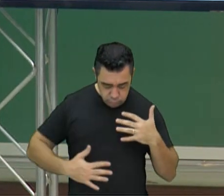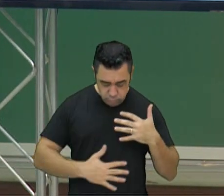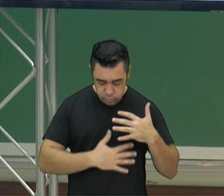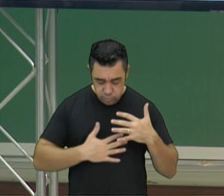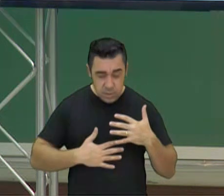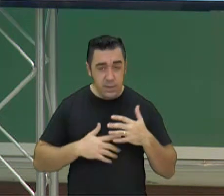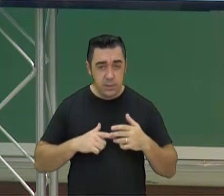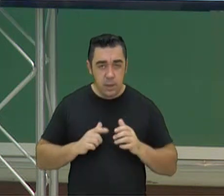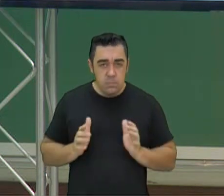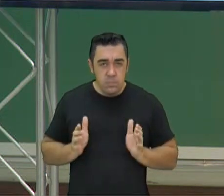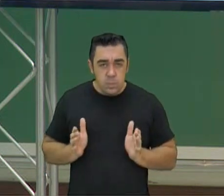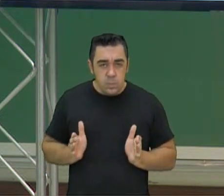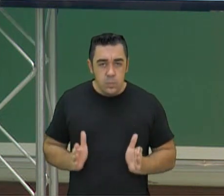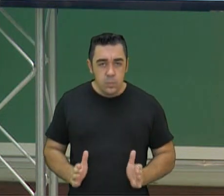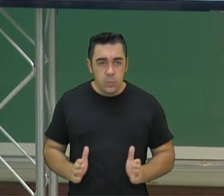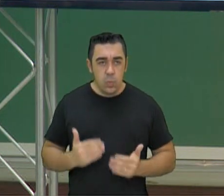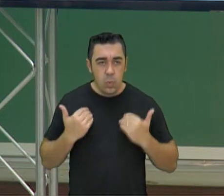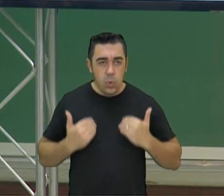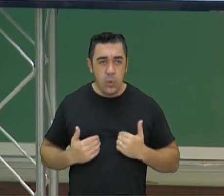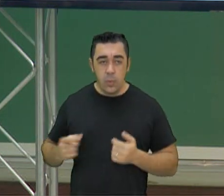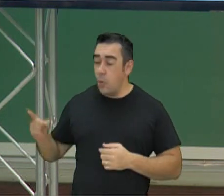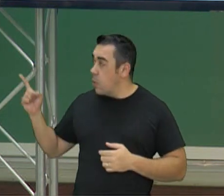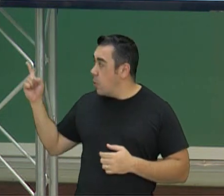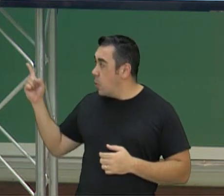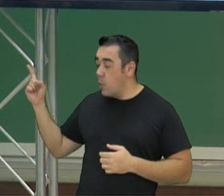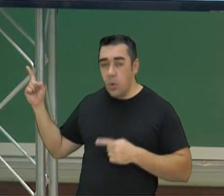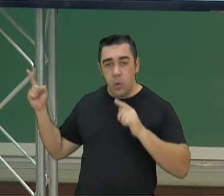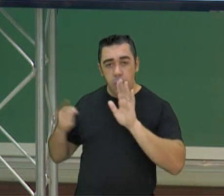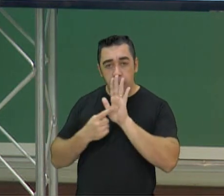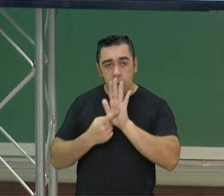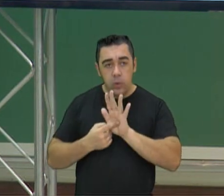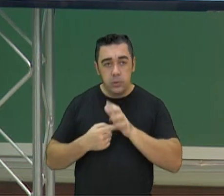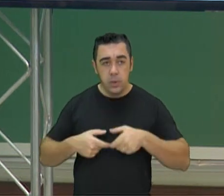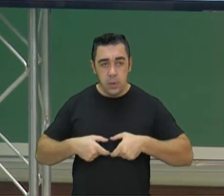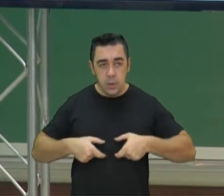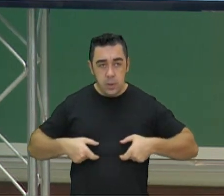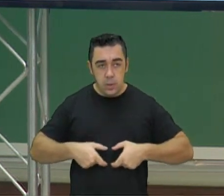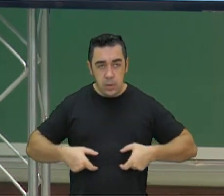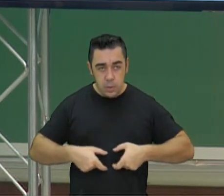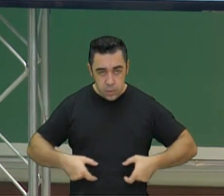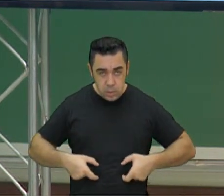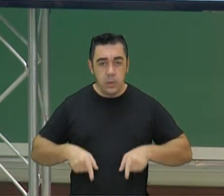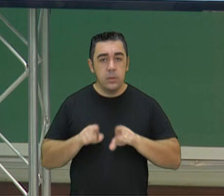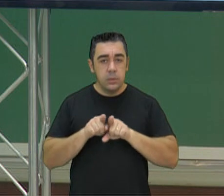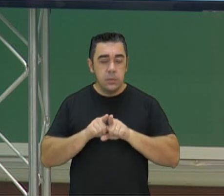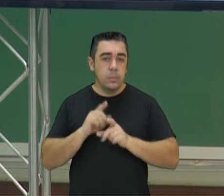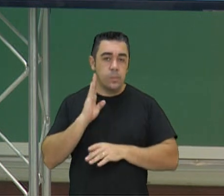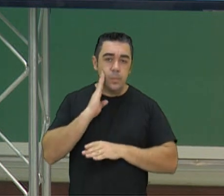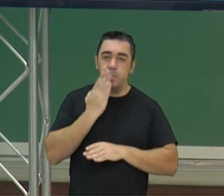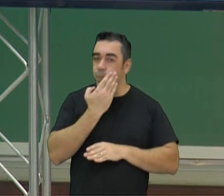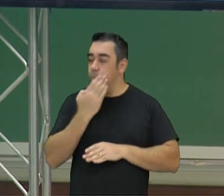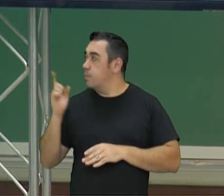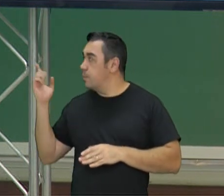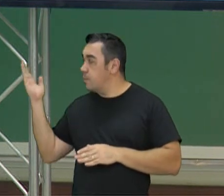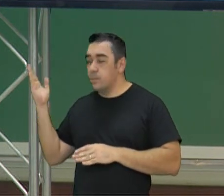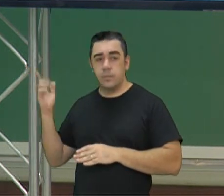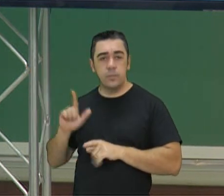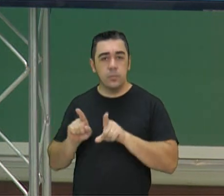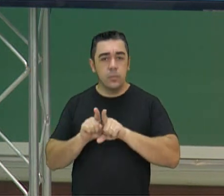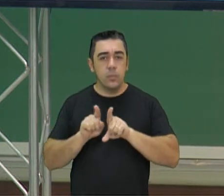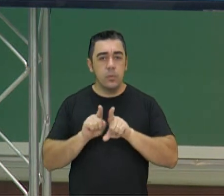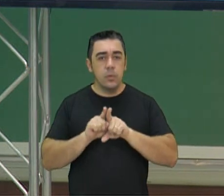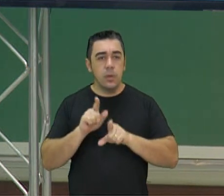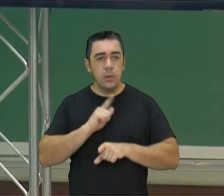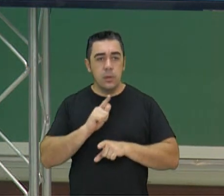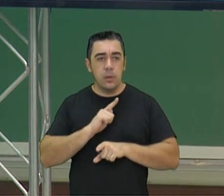na estabilização do corpo humano. Então, são todos esses músculos que estão aqui. Diafragma, transverso do abdômen,